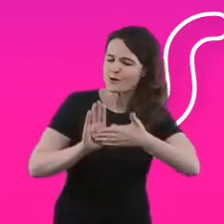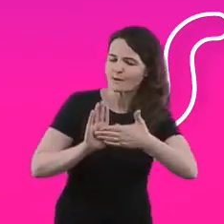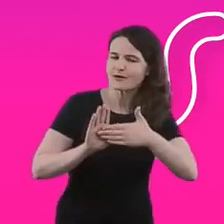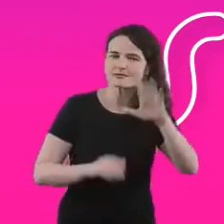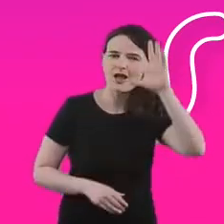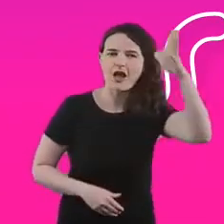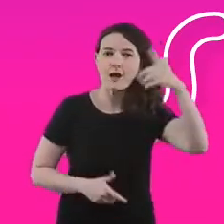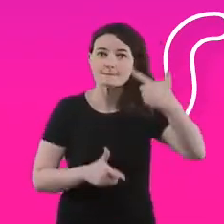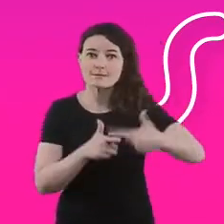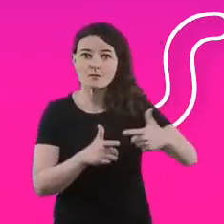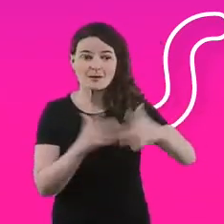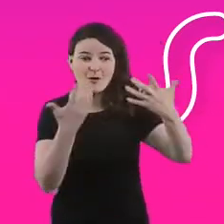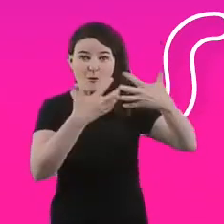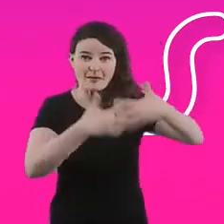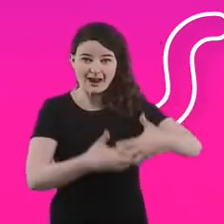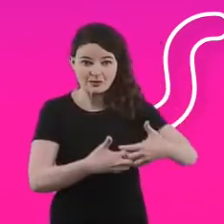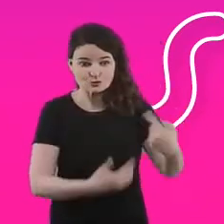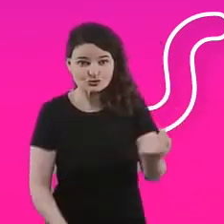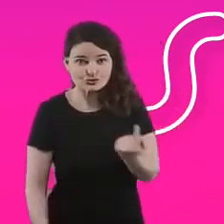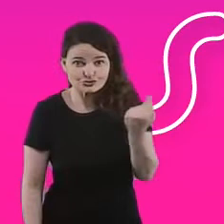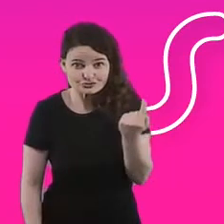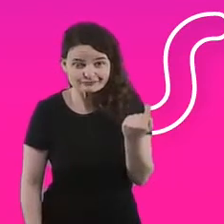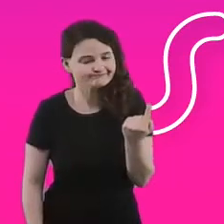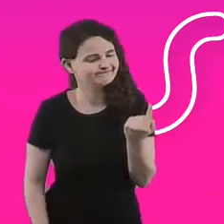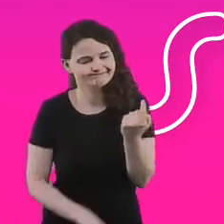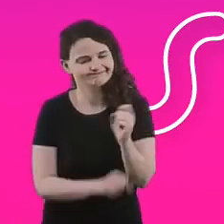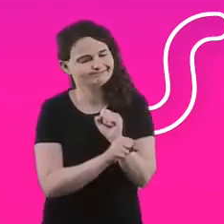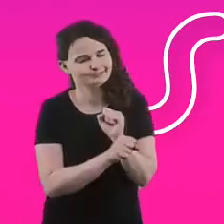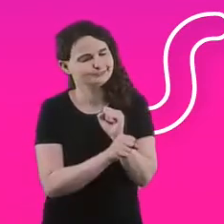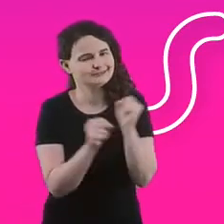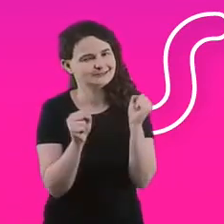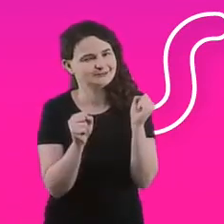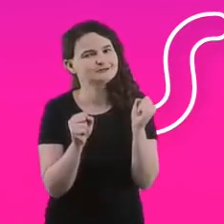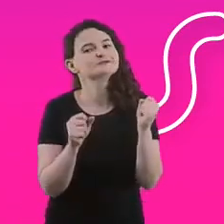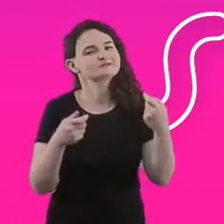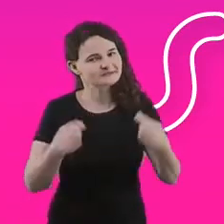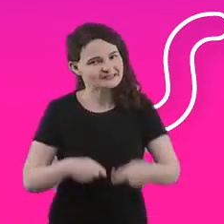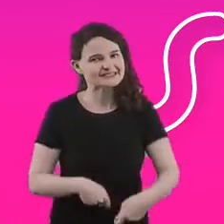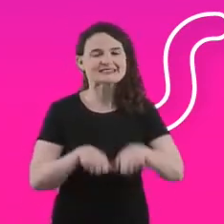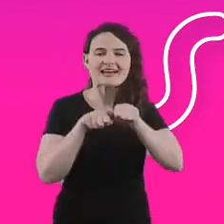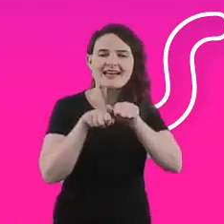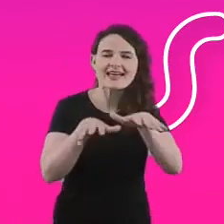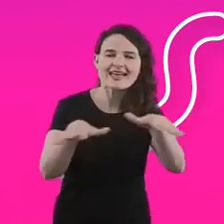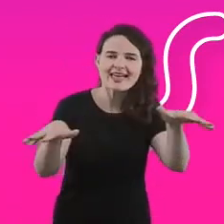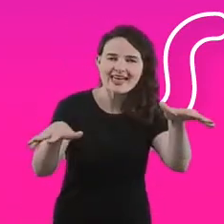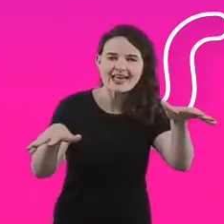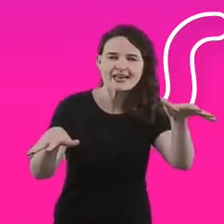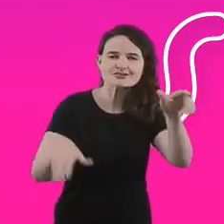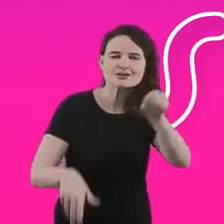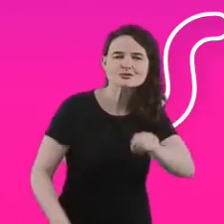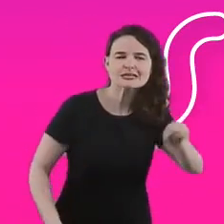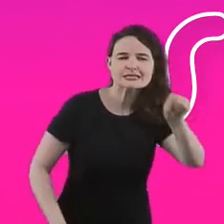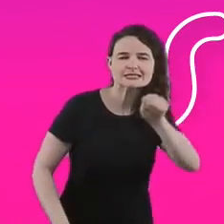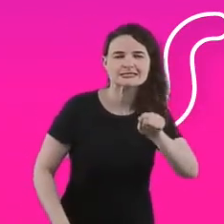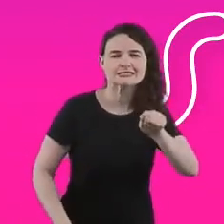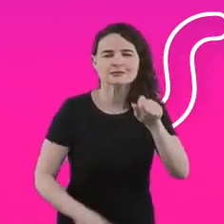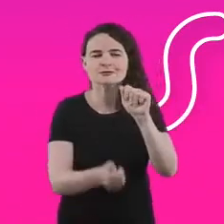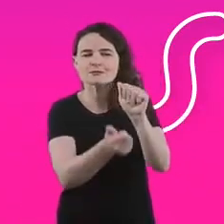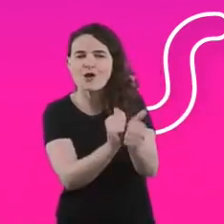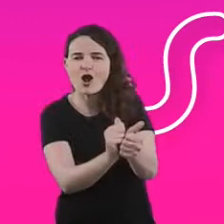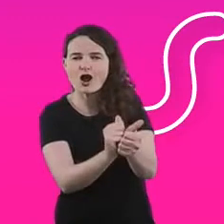vai conseguir fazer isso sozinho. Né? Então, a gente faz um trabalho em rede muito bem articulado com confederações esportivas que têm o objetivo de